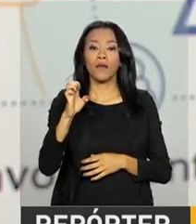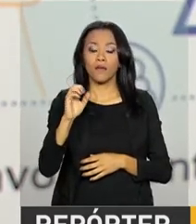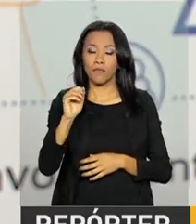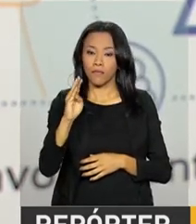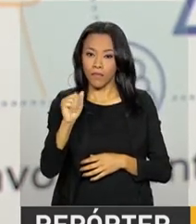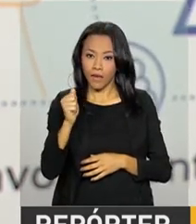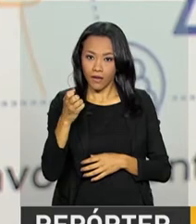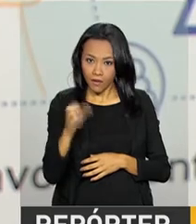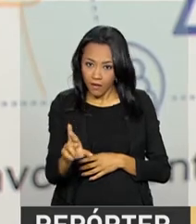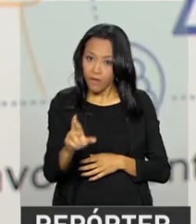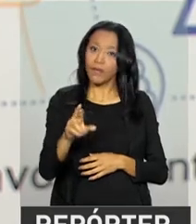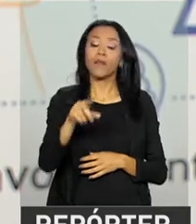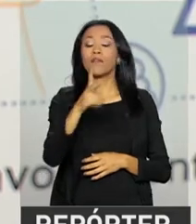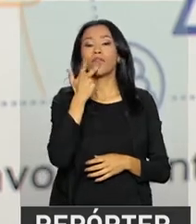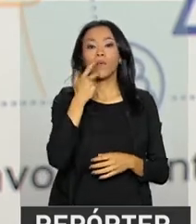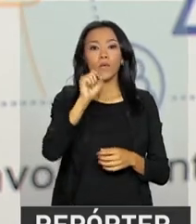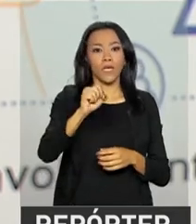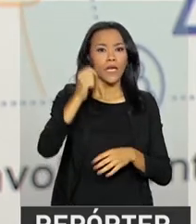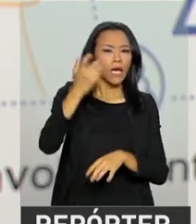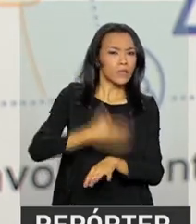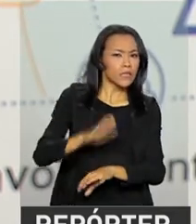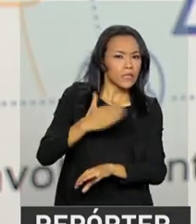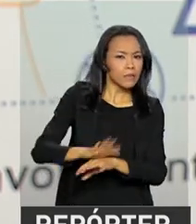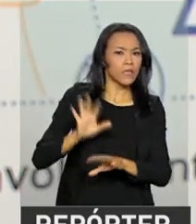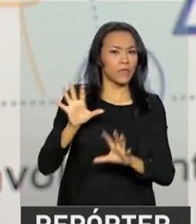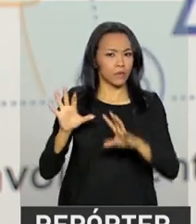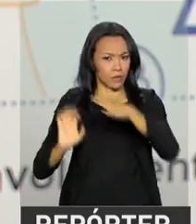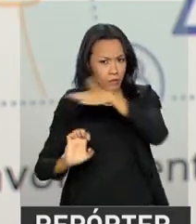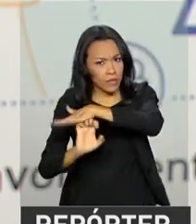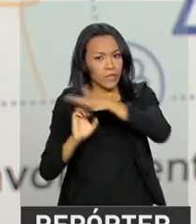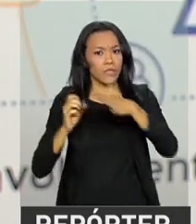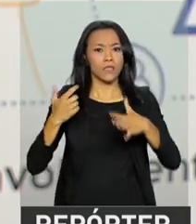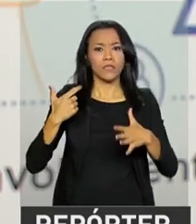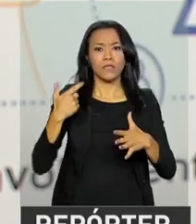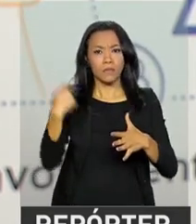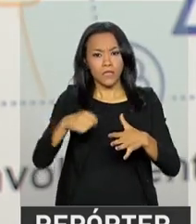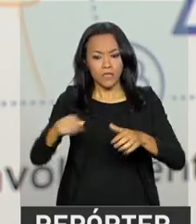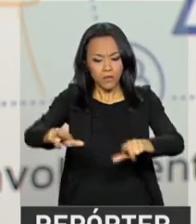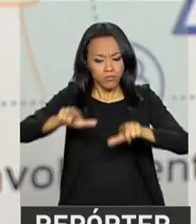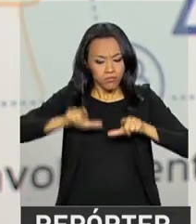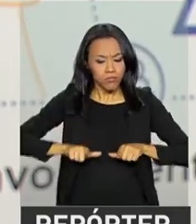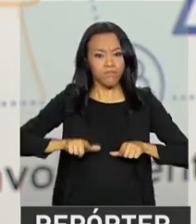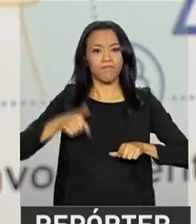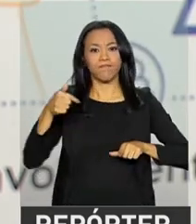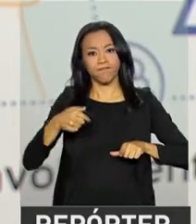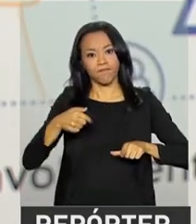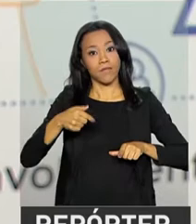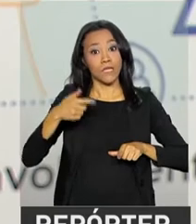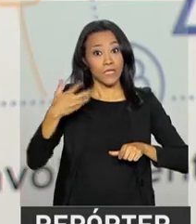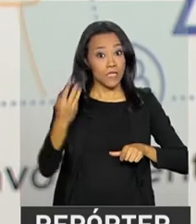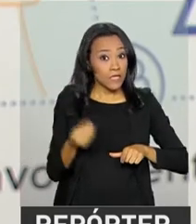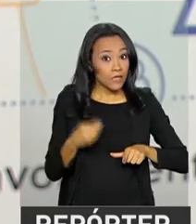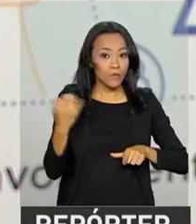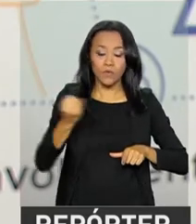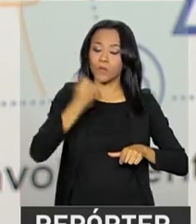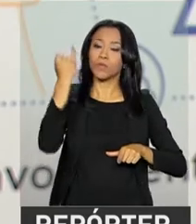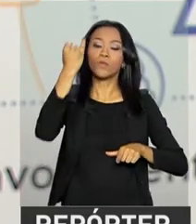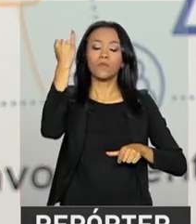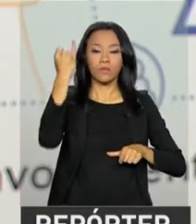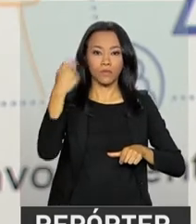a capacitação a exigência na certificação das empresas sempre foi muito grande